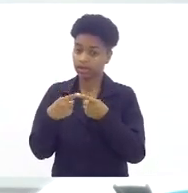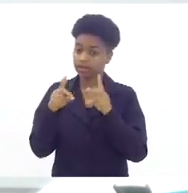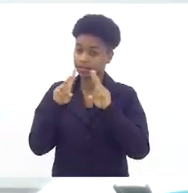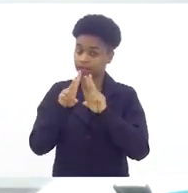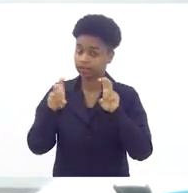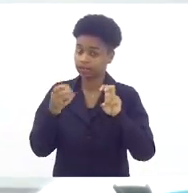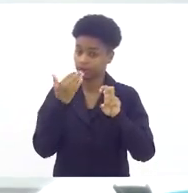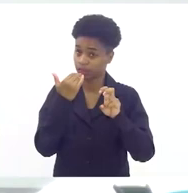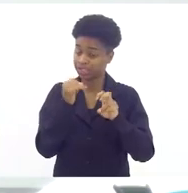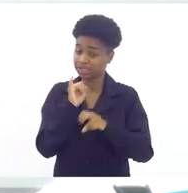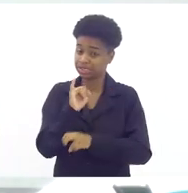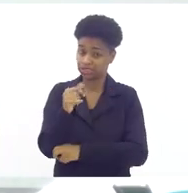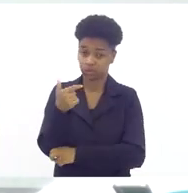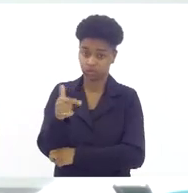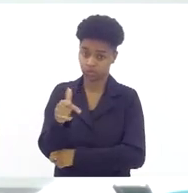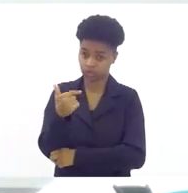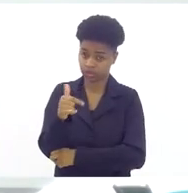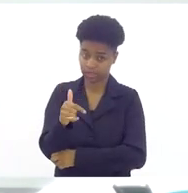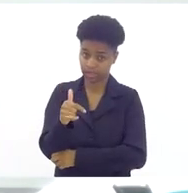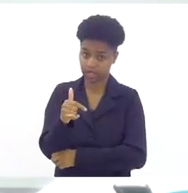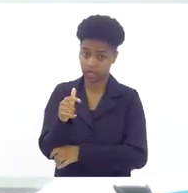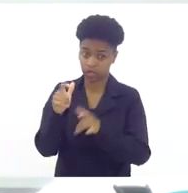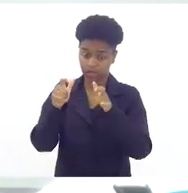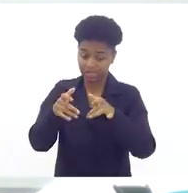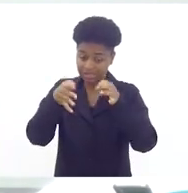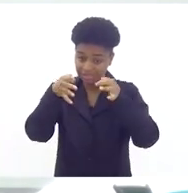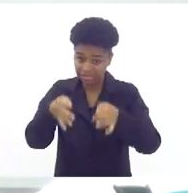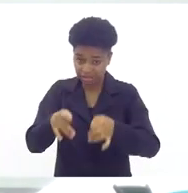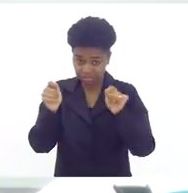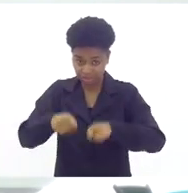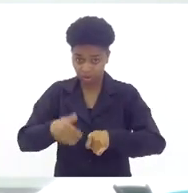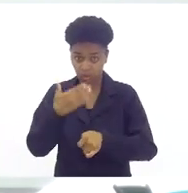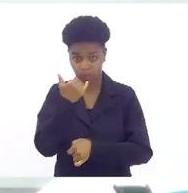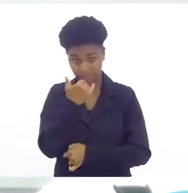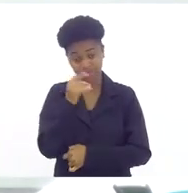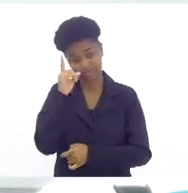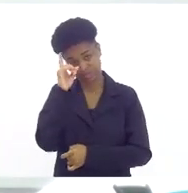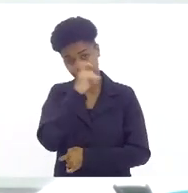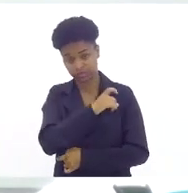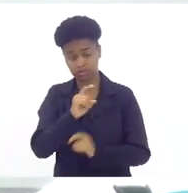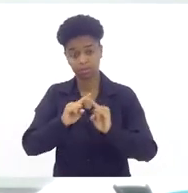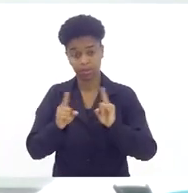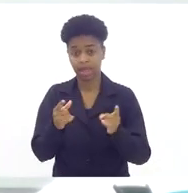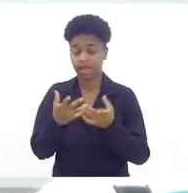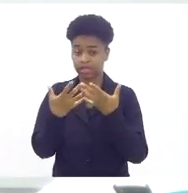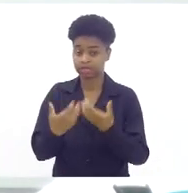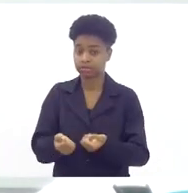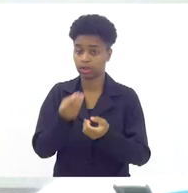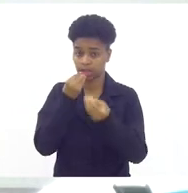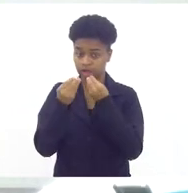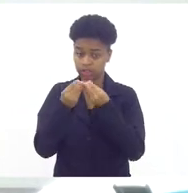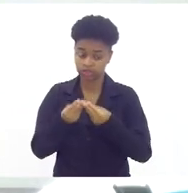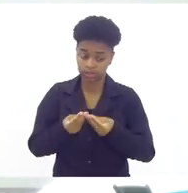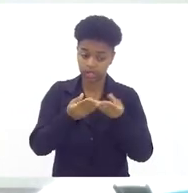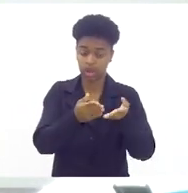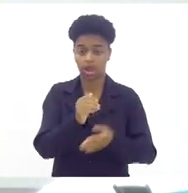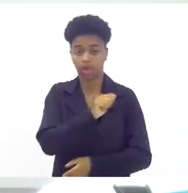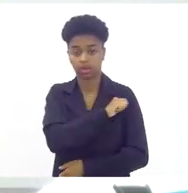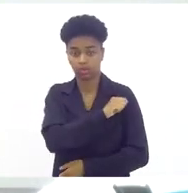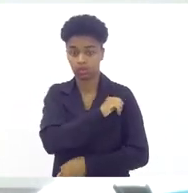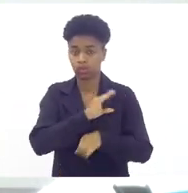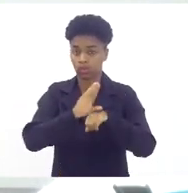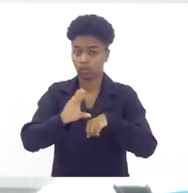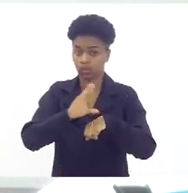se você não tem um refeitório fica mais difícil né mas já estão recebendo lanches para os alunos do subsequente isso